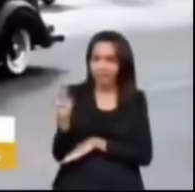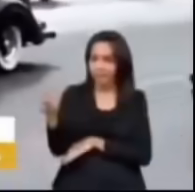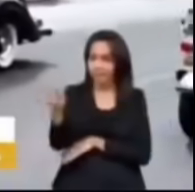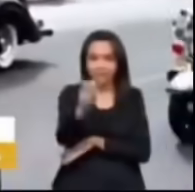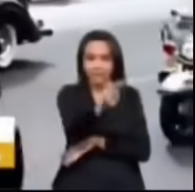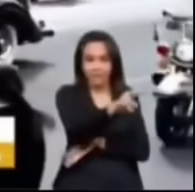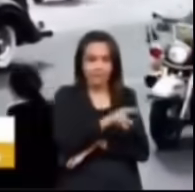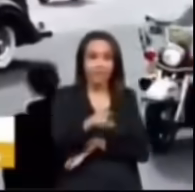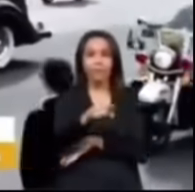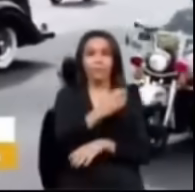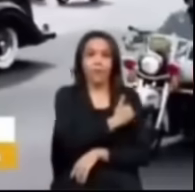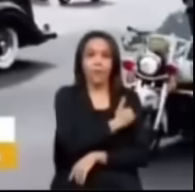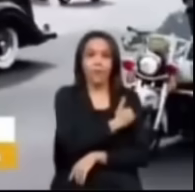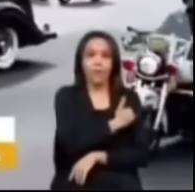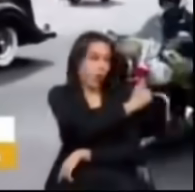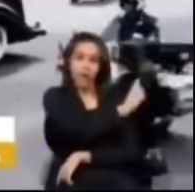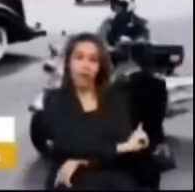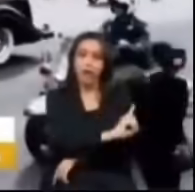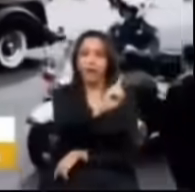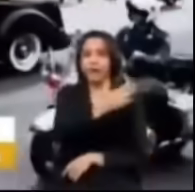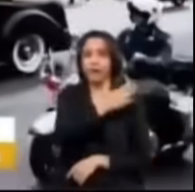inscreva no nosso canal.